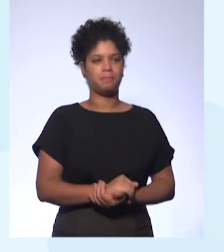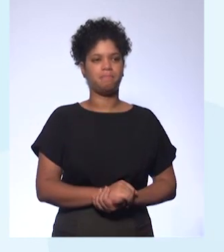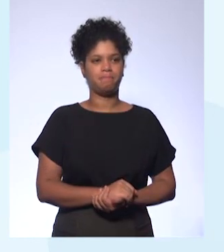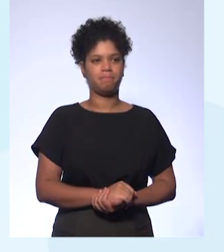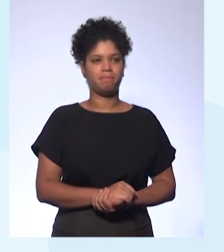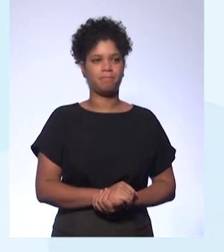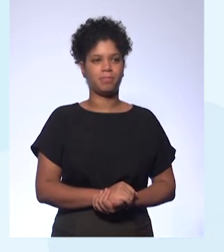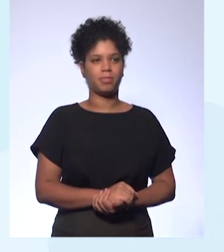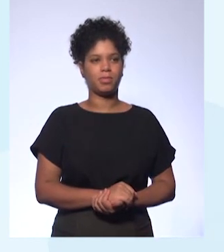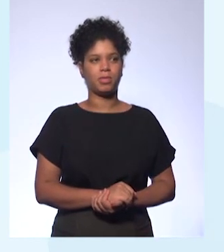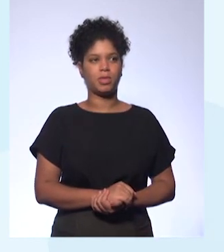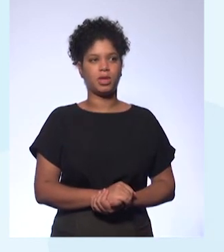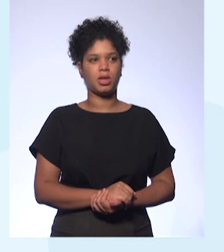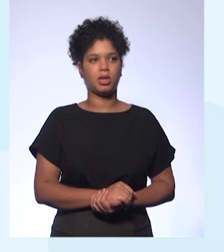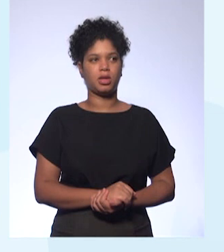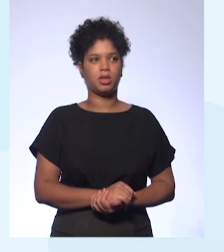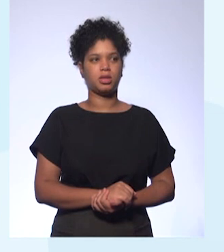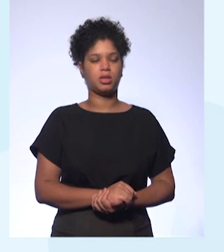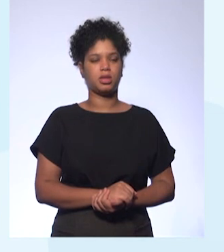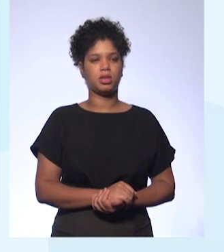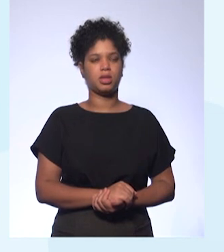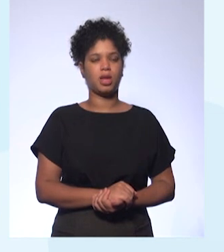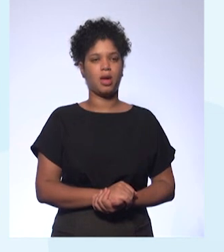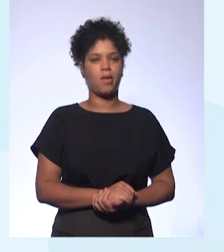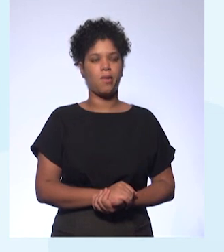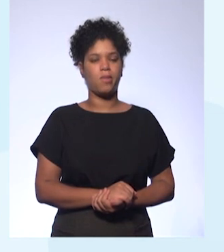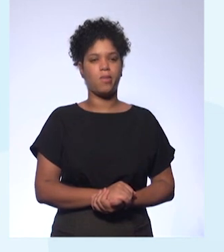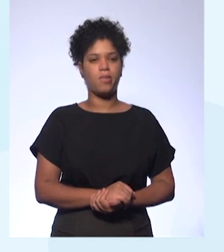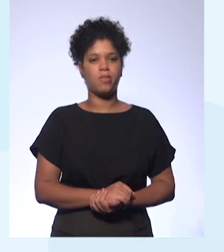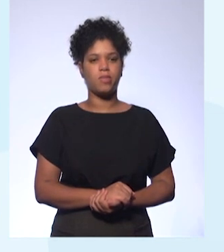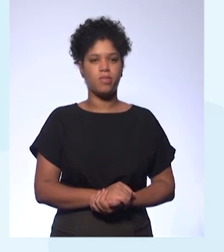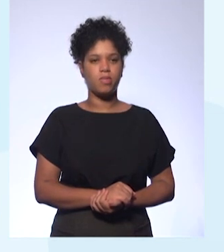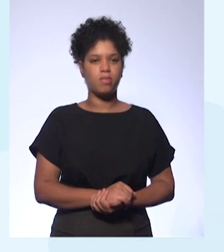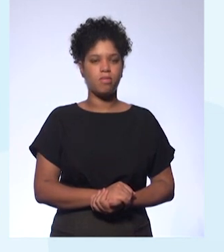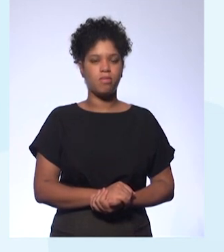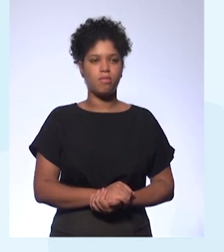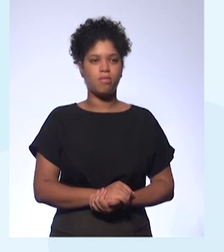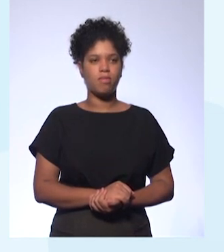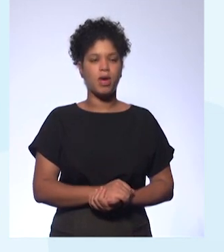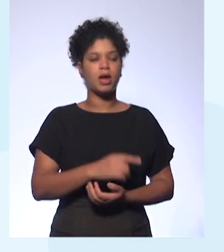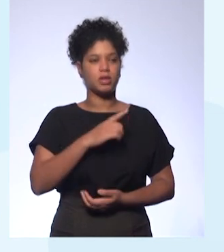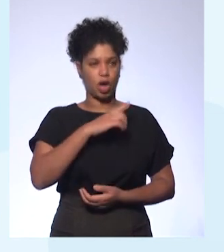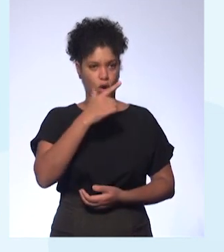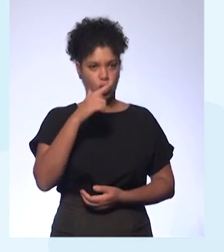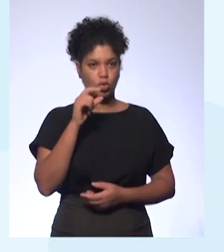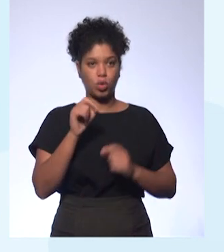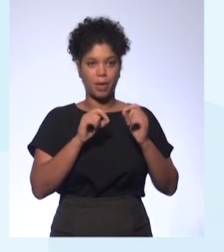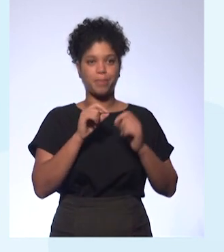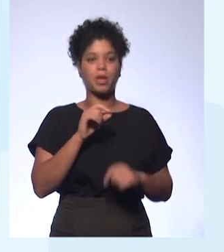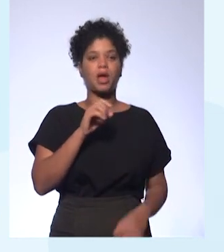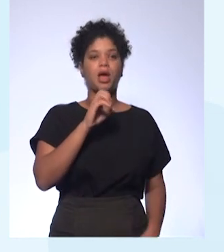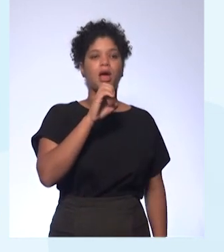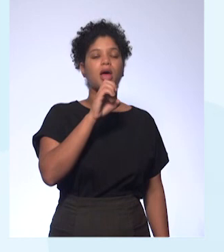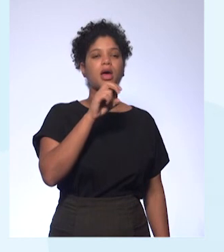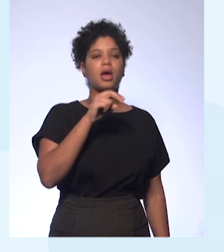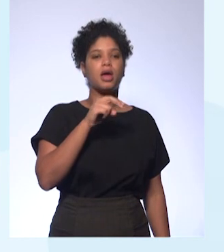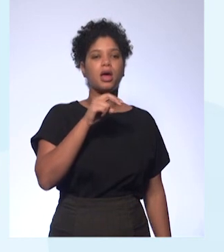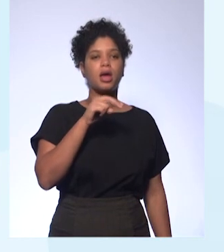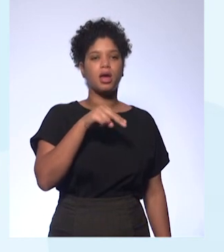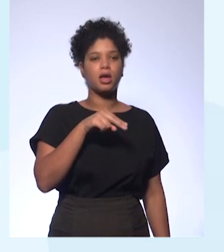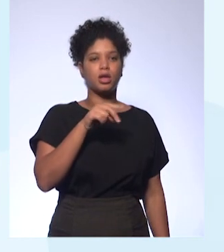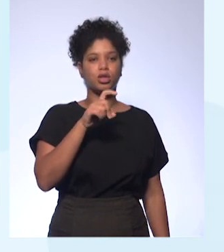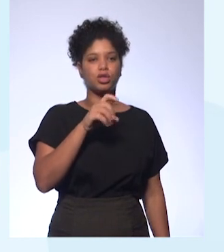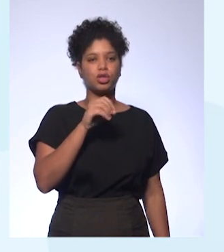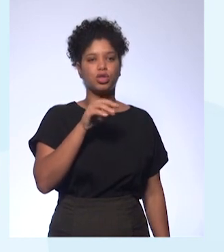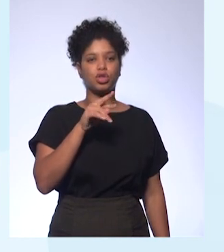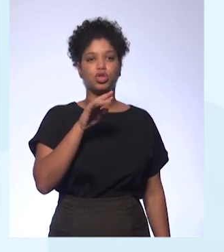Tem um errinho aqui. Eu tenho aqui o enxofre vale